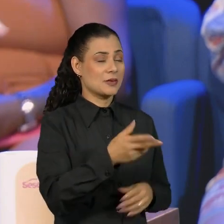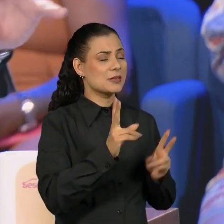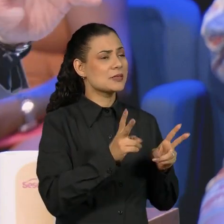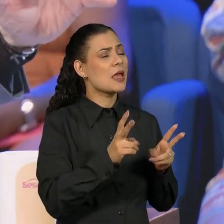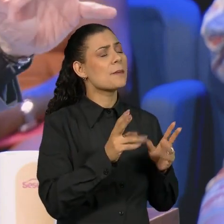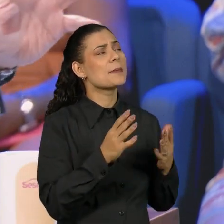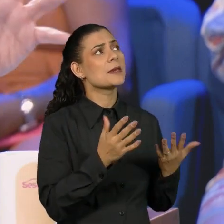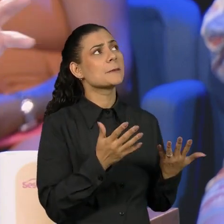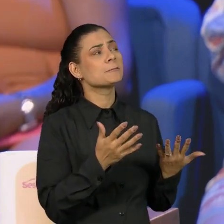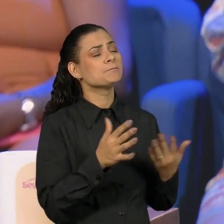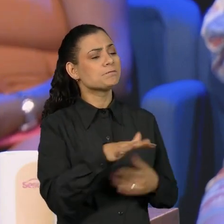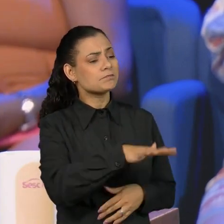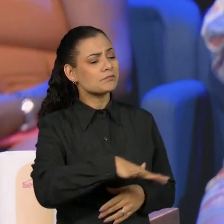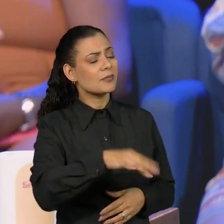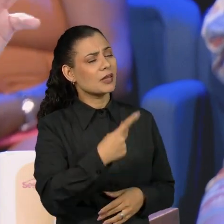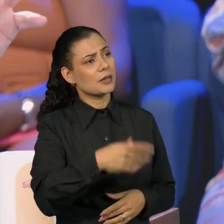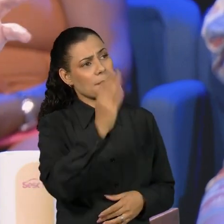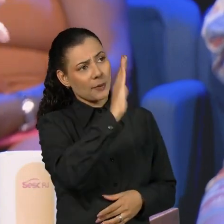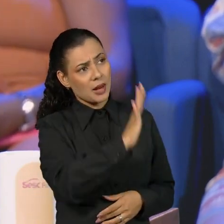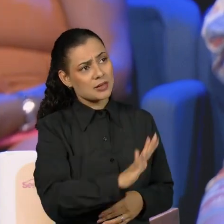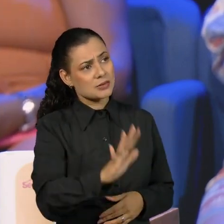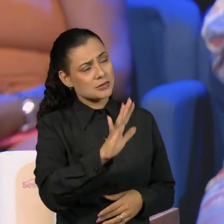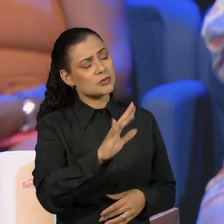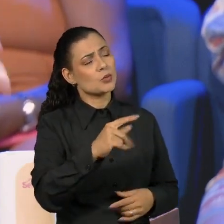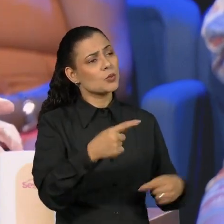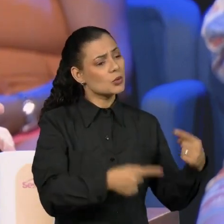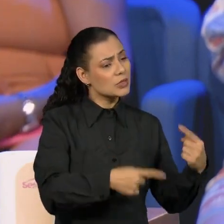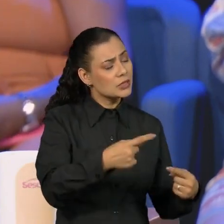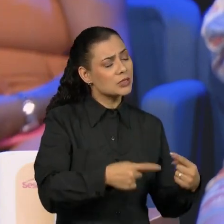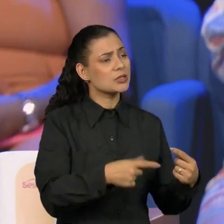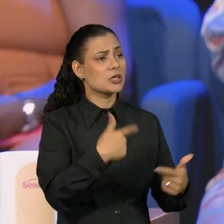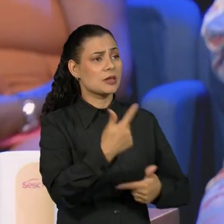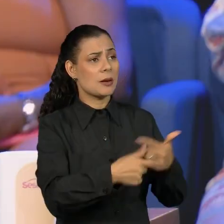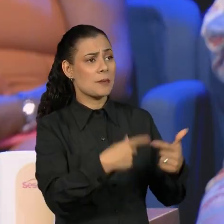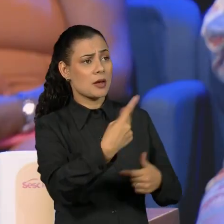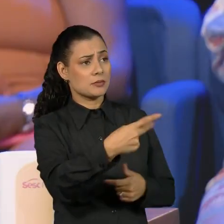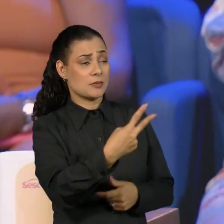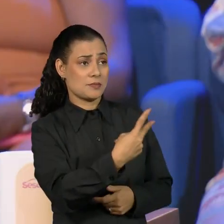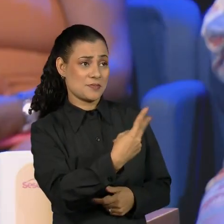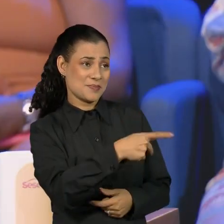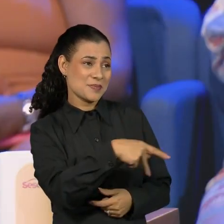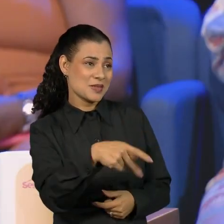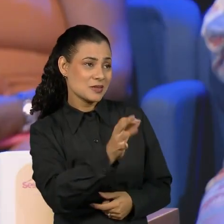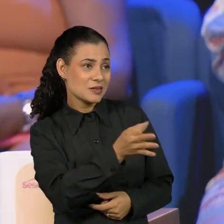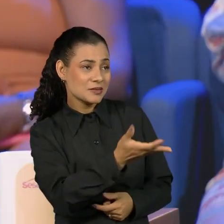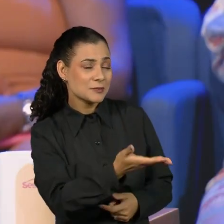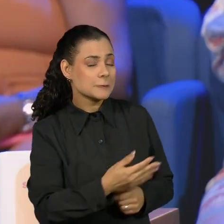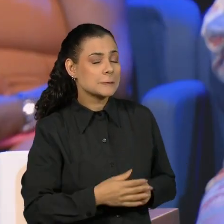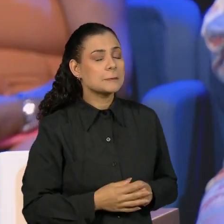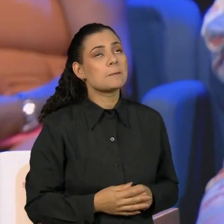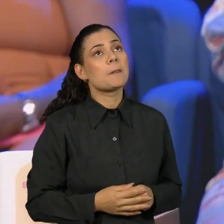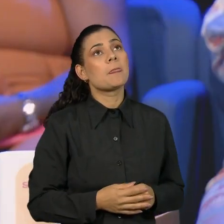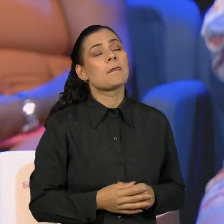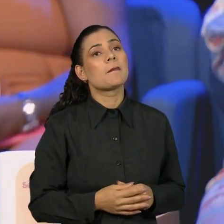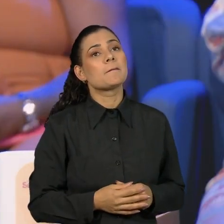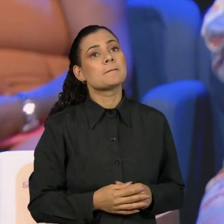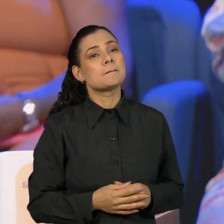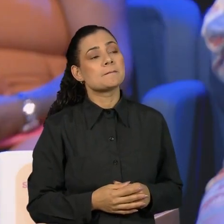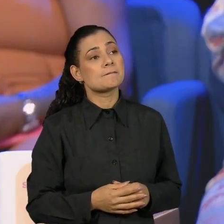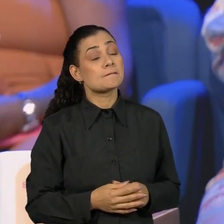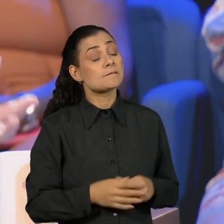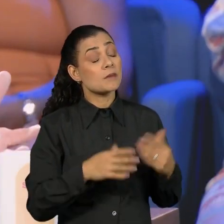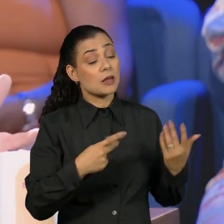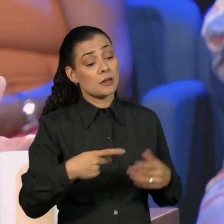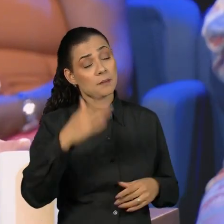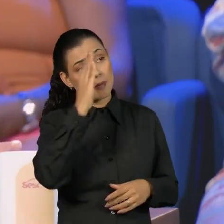pouco do nosso país, da política, né, do seu trabalho na vice-presidência, o Brasil tem uma parte